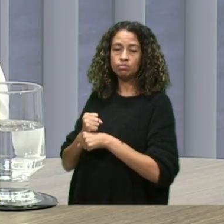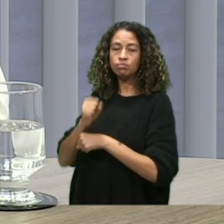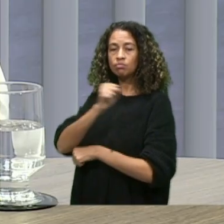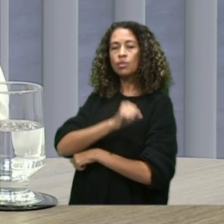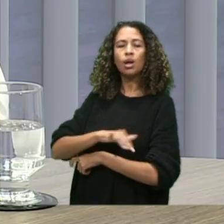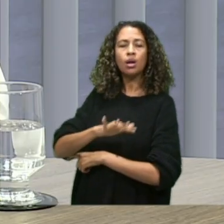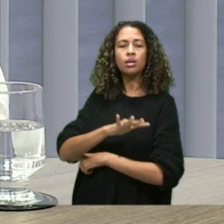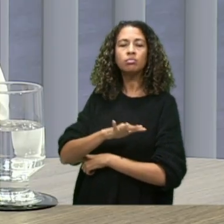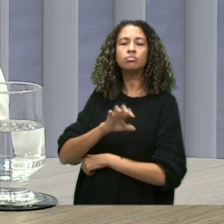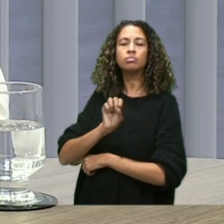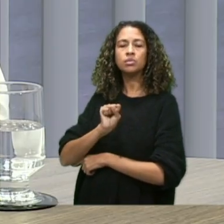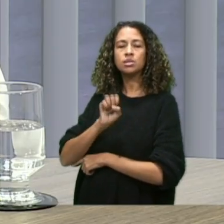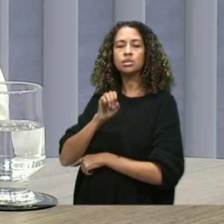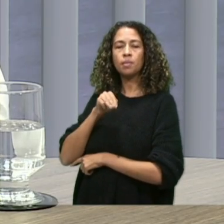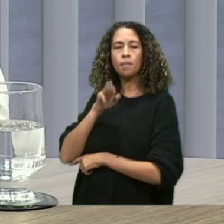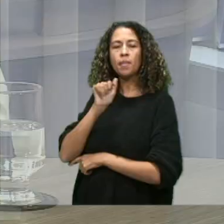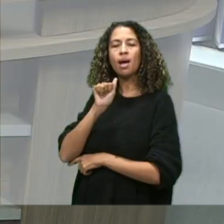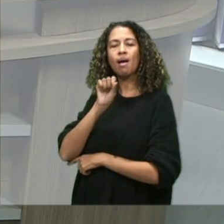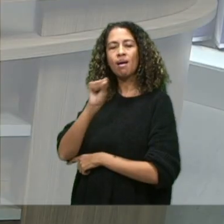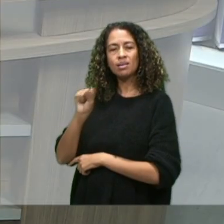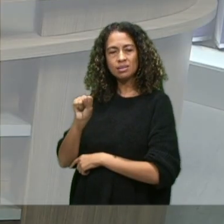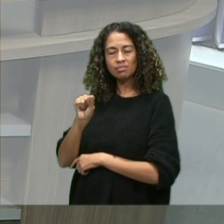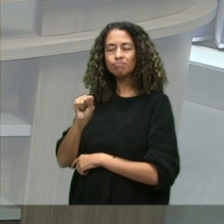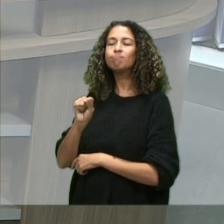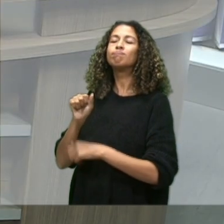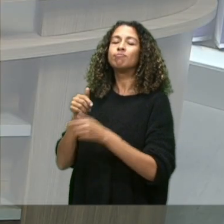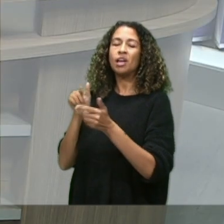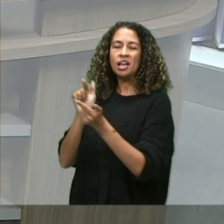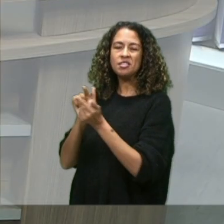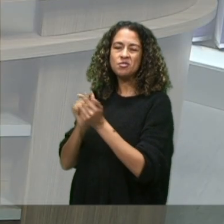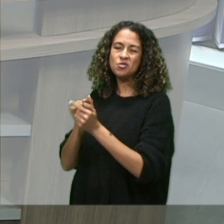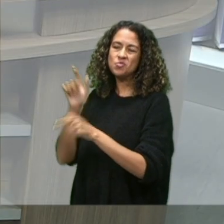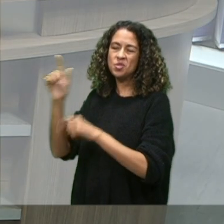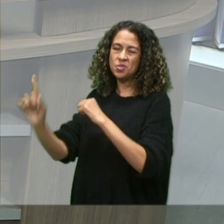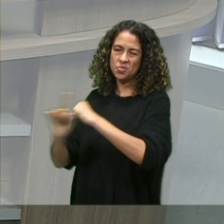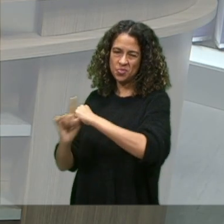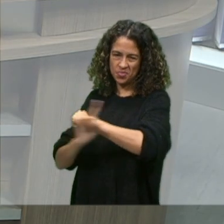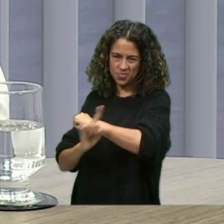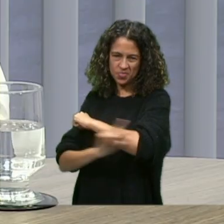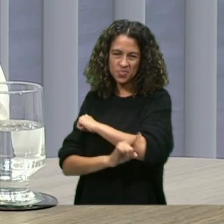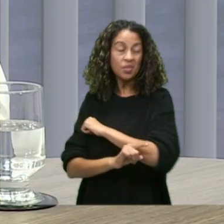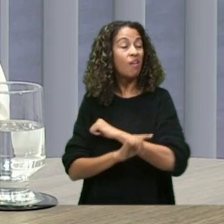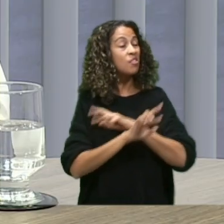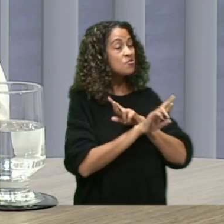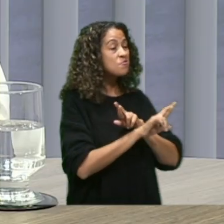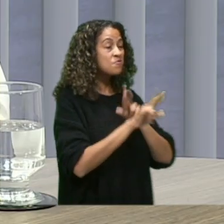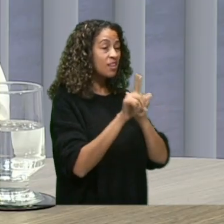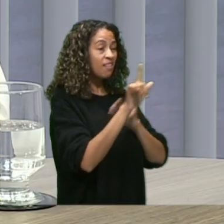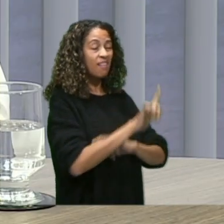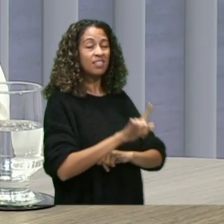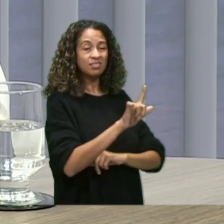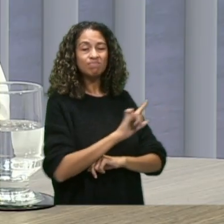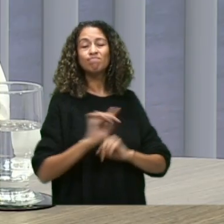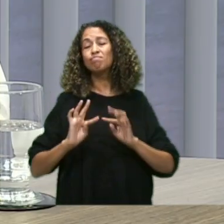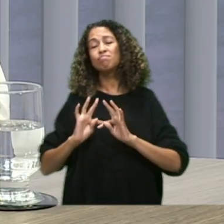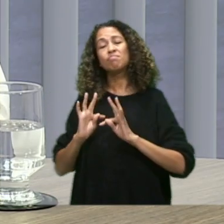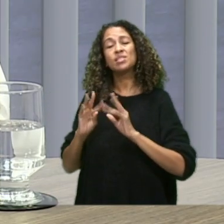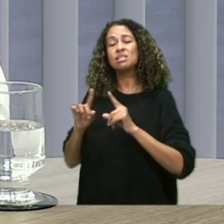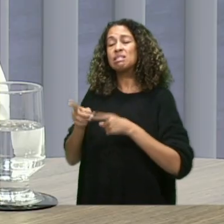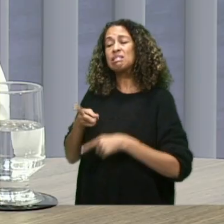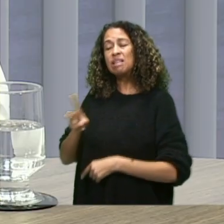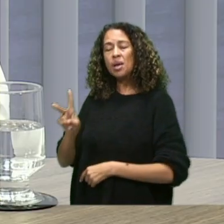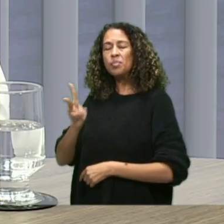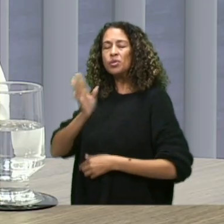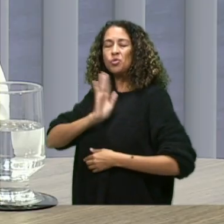no atendimento direto ao público. Olha, não tem nada a ver com literatura. Mas sou designer gráfico de coração, assim, de muito